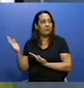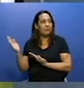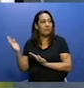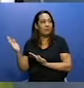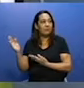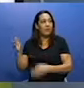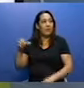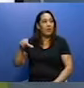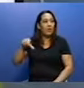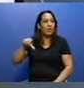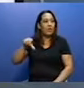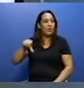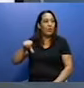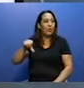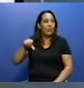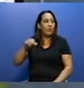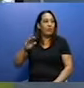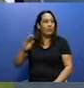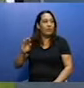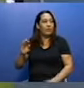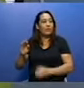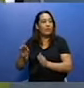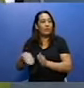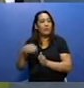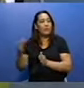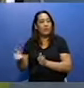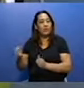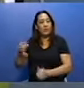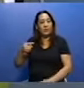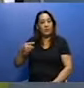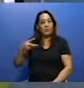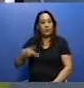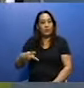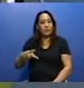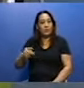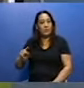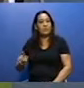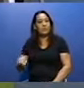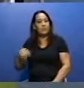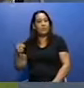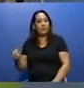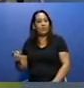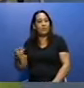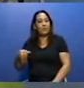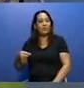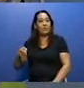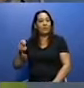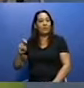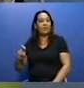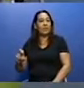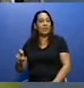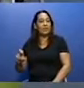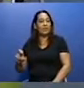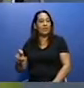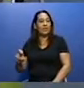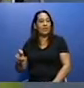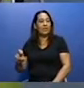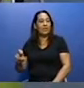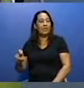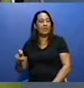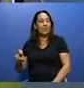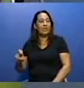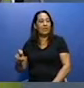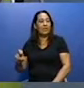9. Mais um pulinho de 3, 12. Agora mais um pulinho de 3,